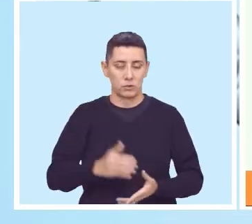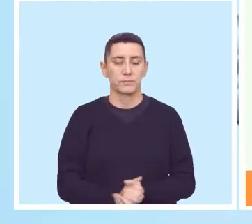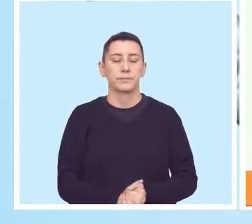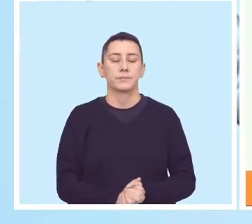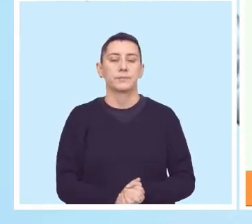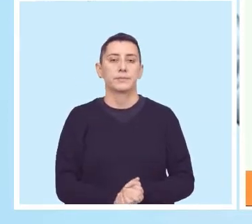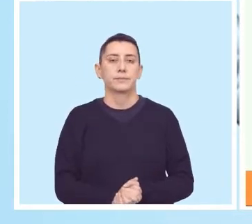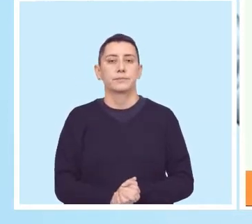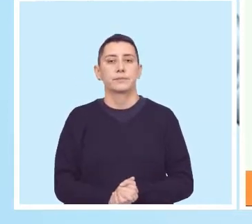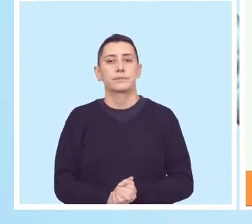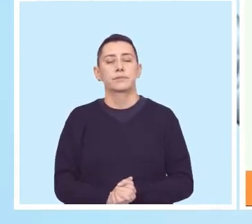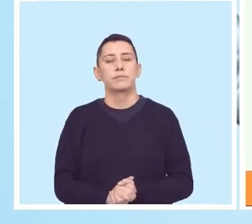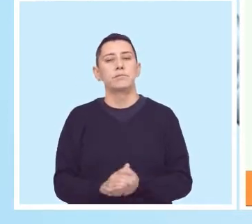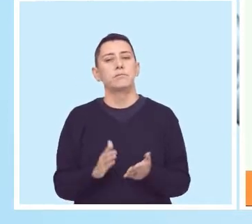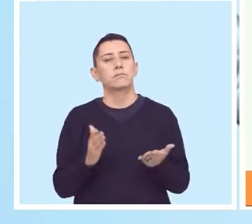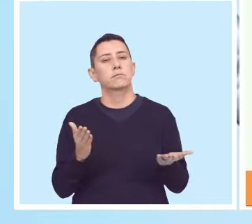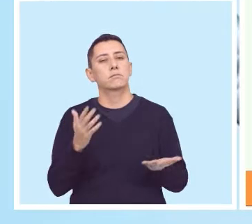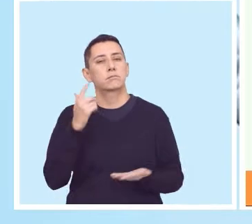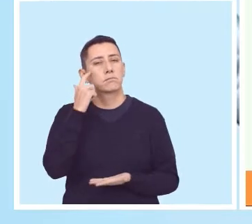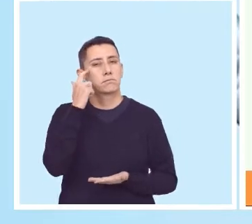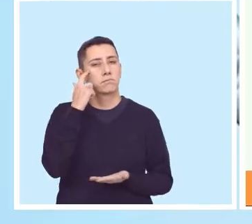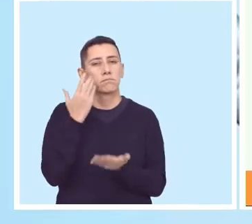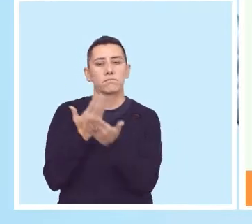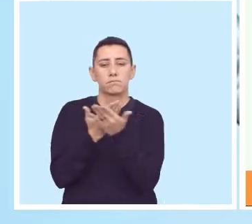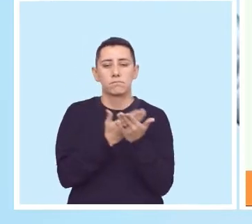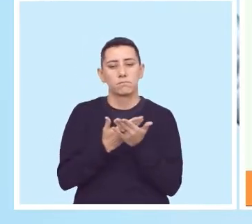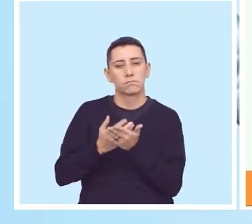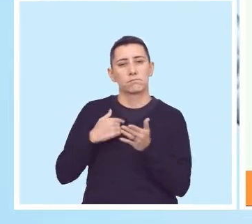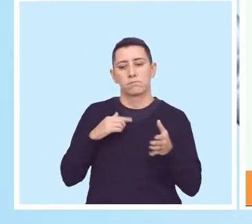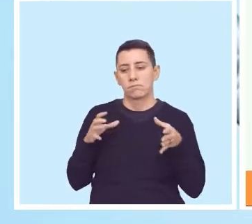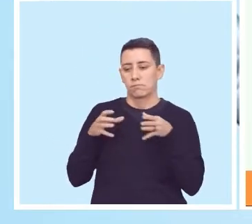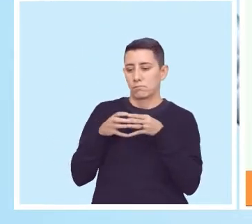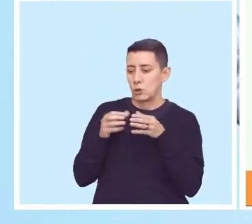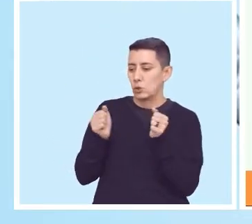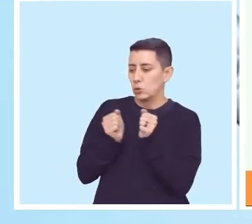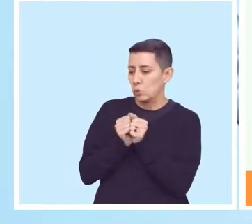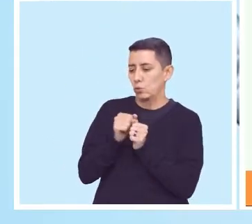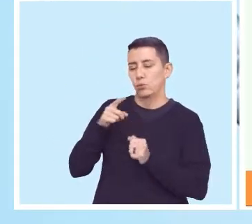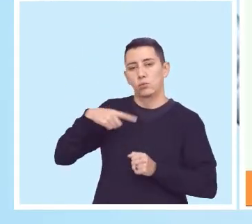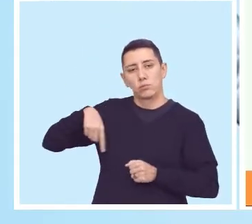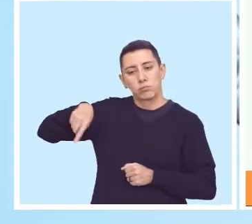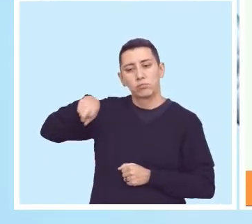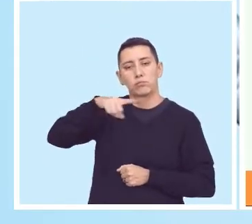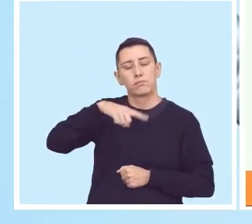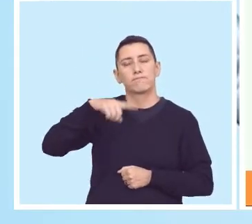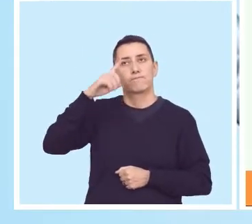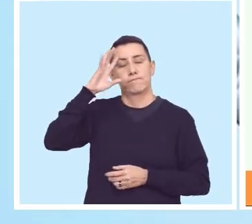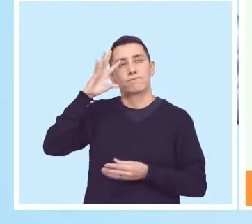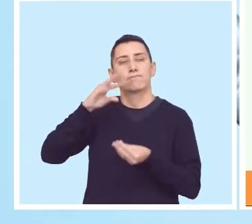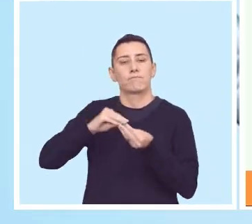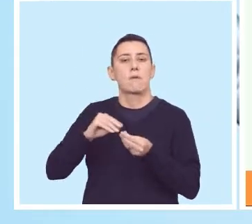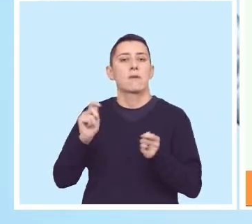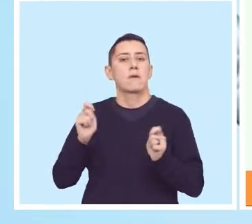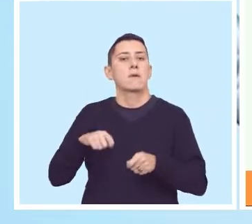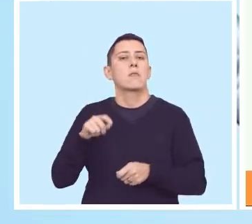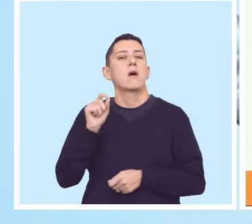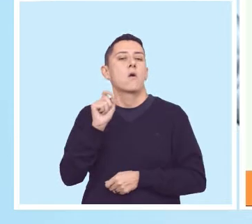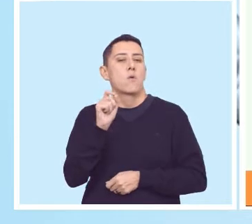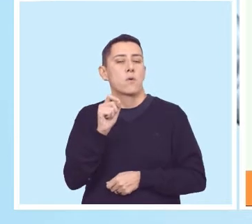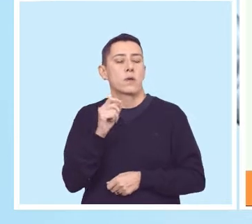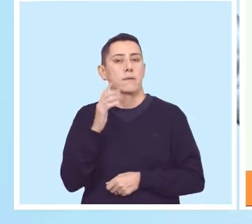aí nós pensamos, né, em conjunto, o EA com o Huawei, e chegamos à conclusão de que seria interessante